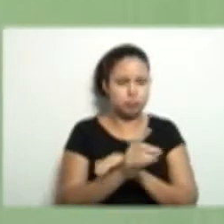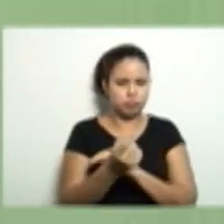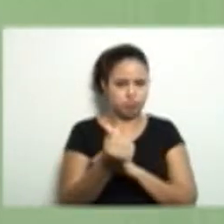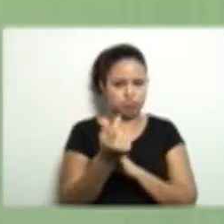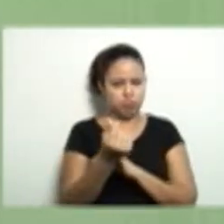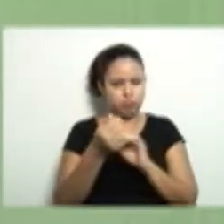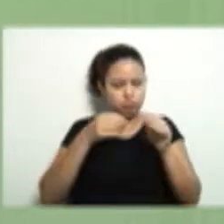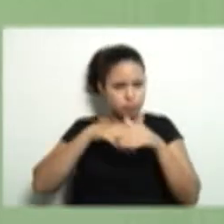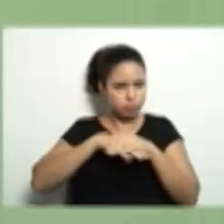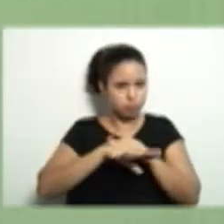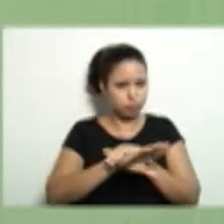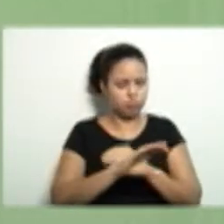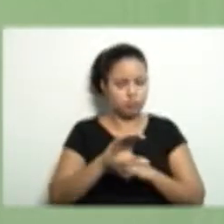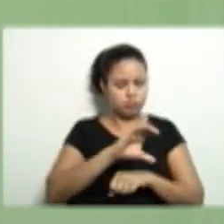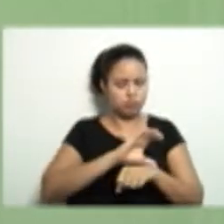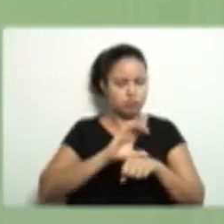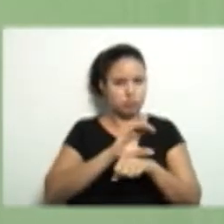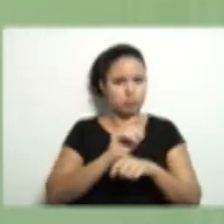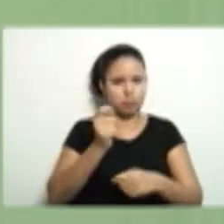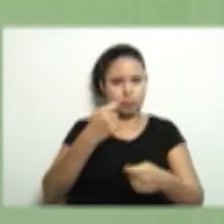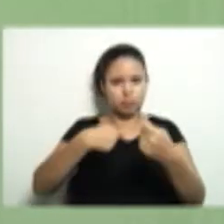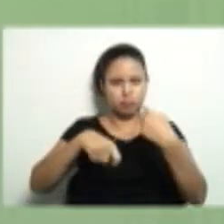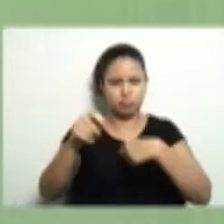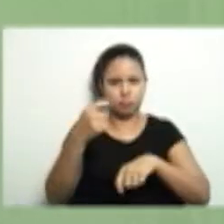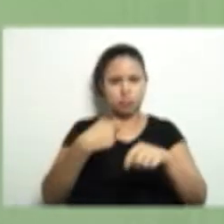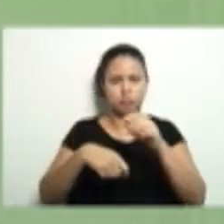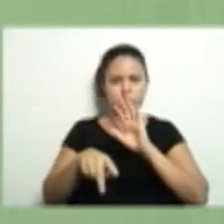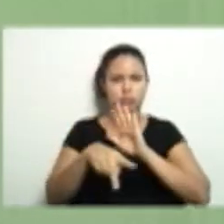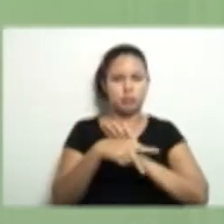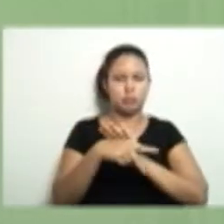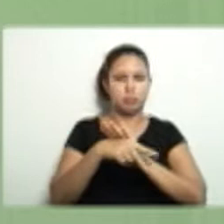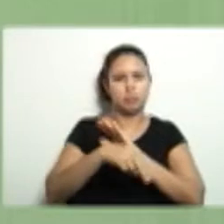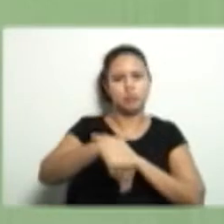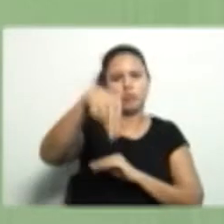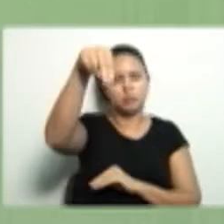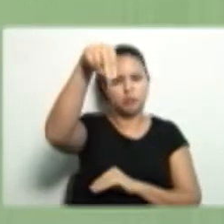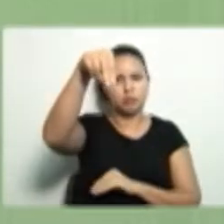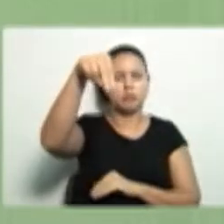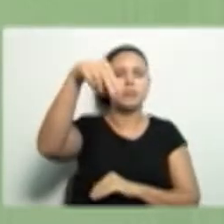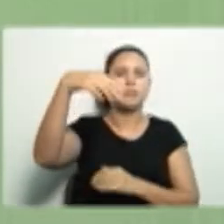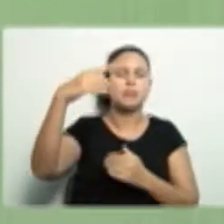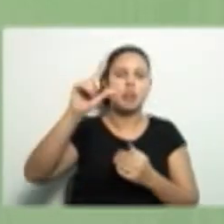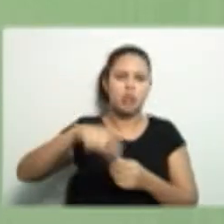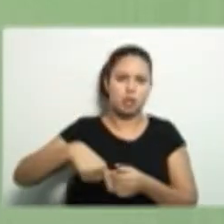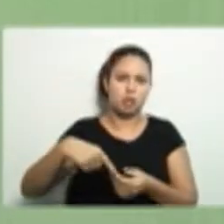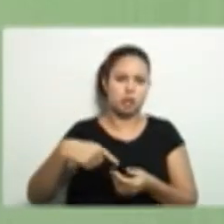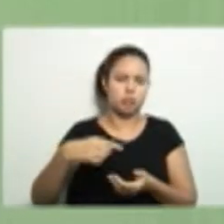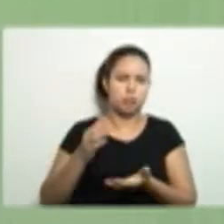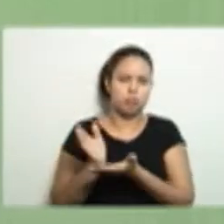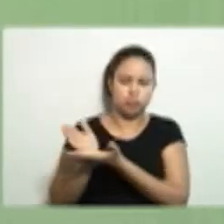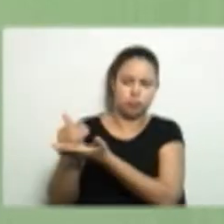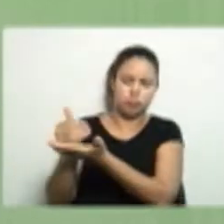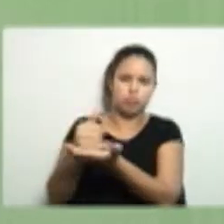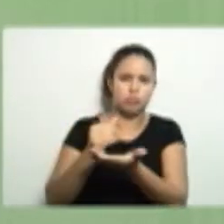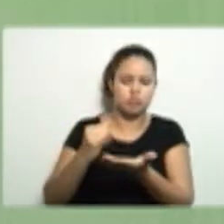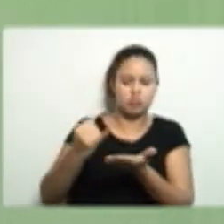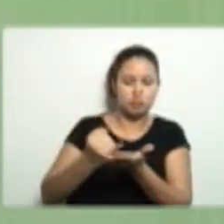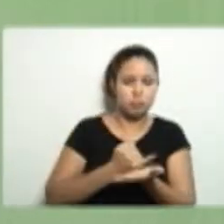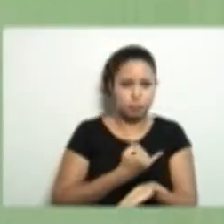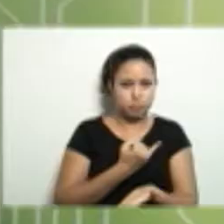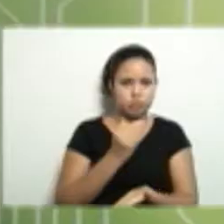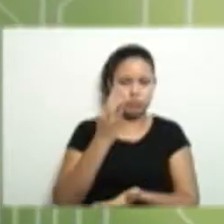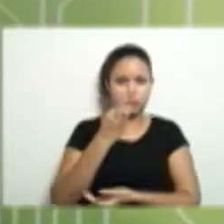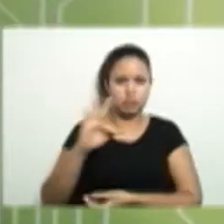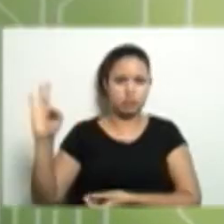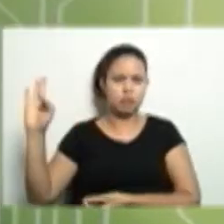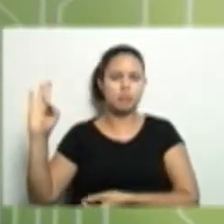do Norte, FNO. Esse é um fundo que vai ser composto por tributos federais e a partir dele nós vamos conseguir linhas